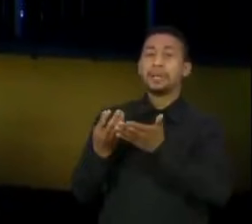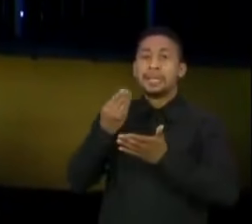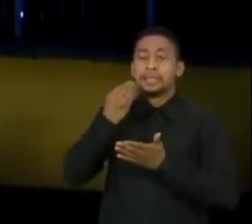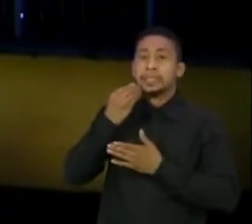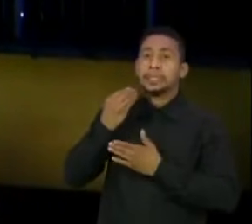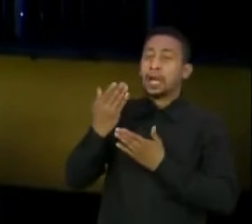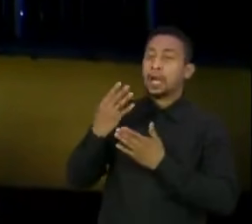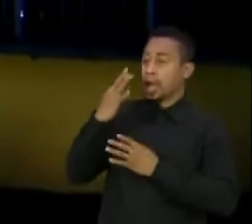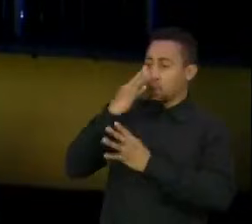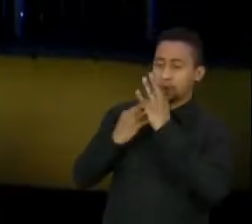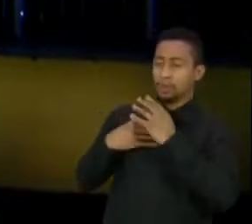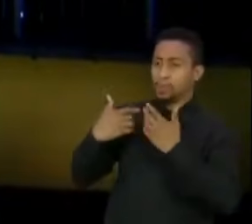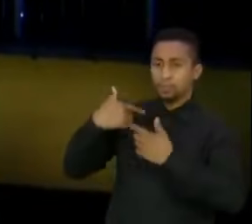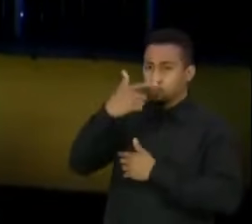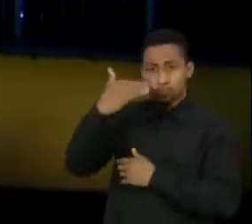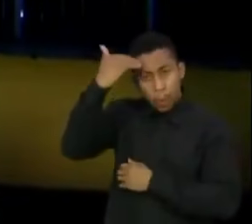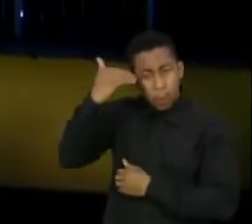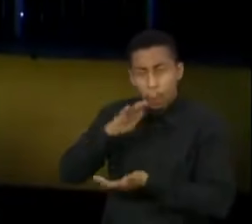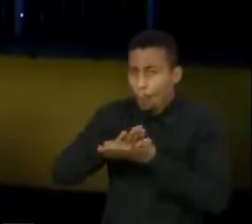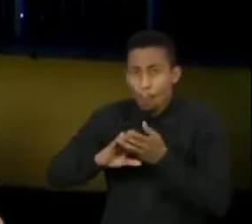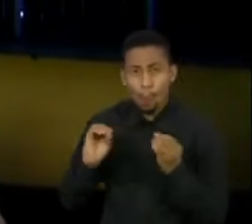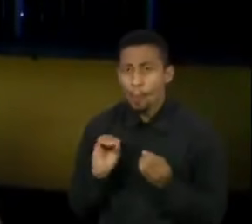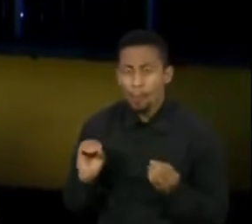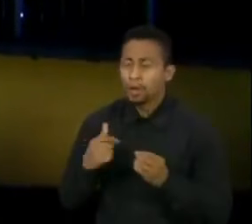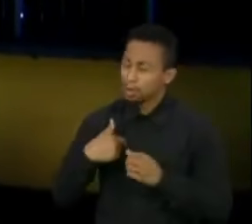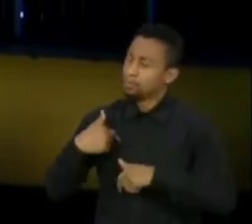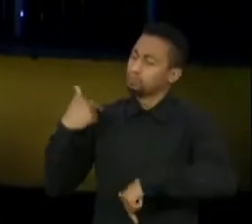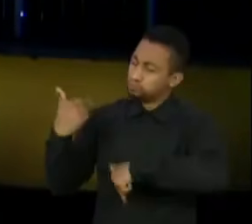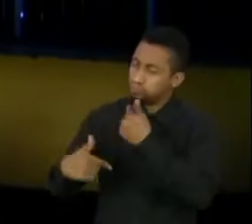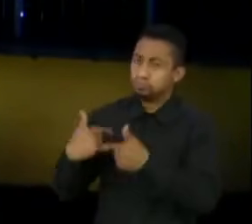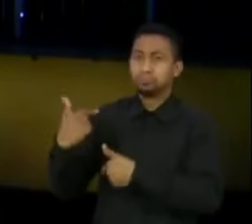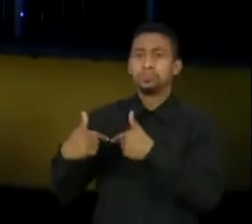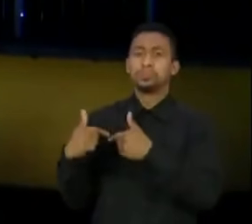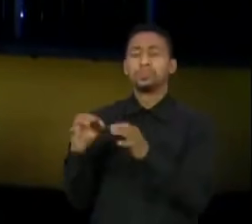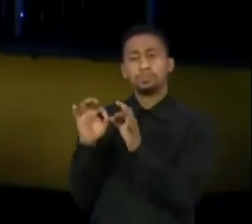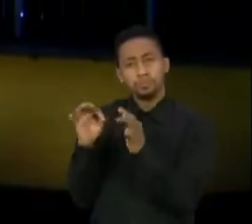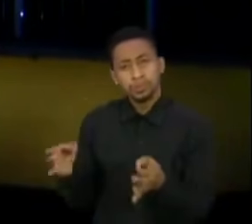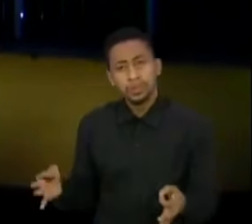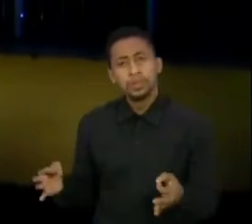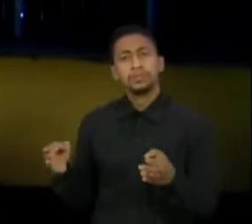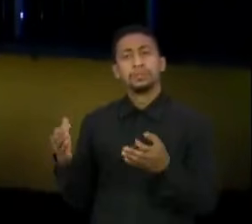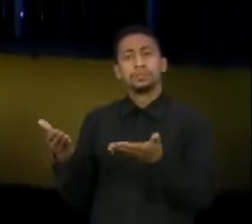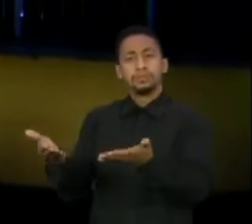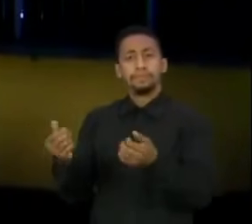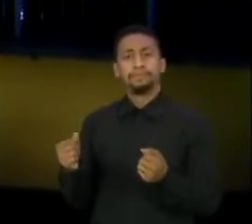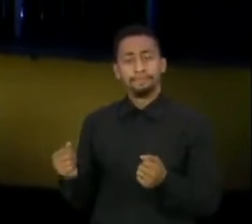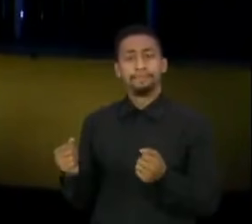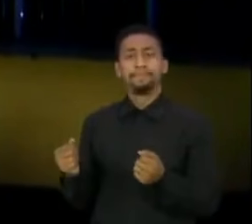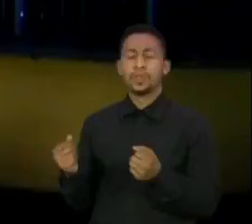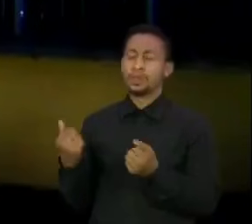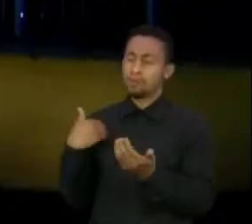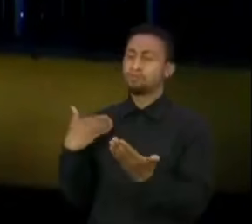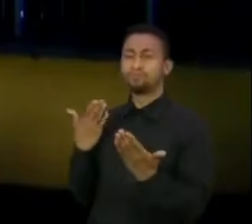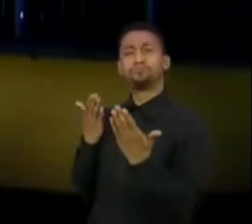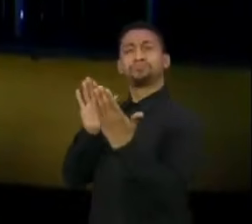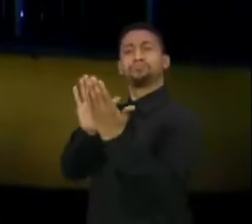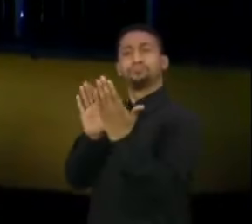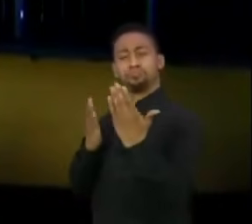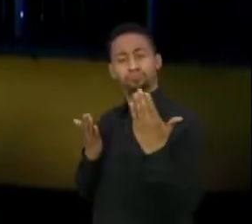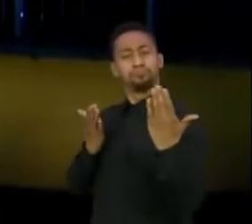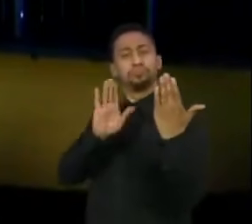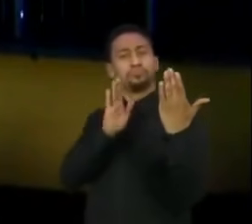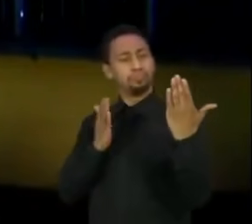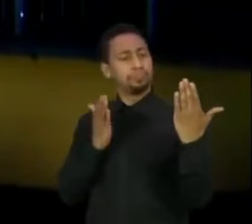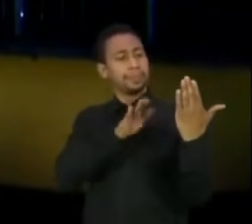culpado é mas eu com muito trabalho com muita humildade não é eu enfrentei um a